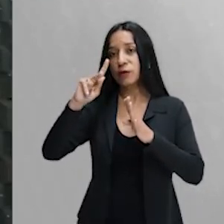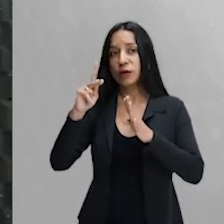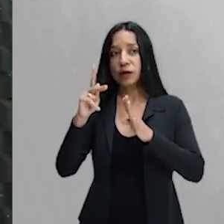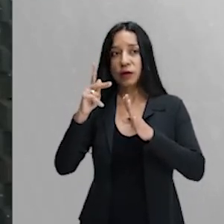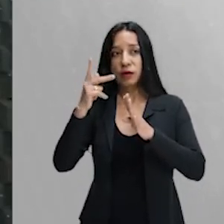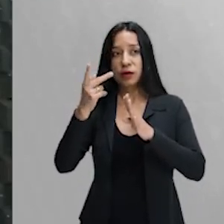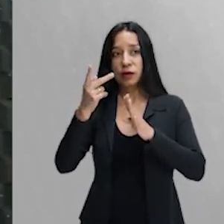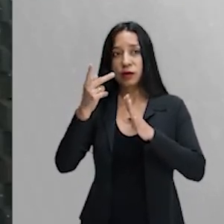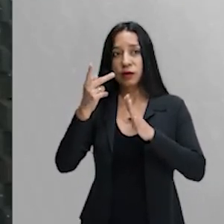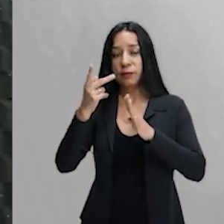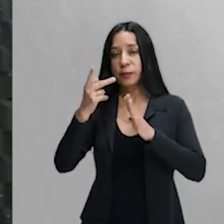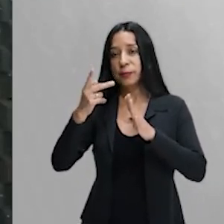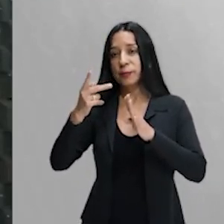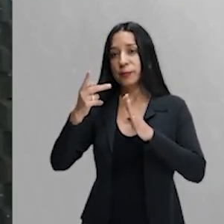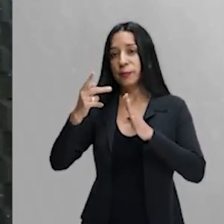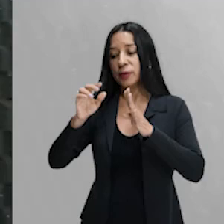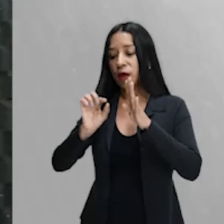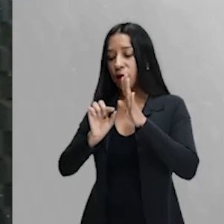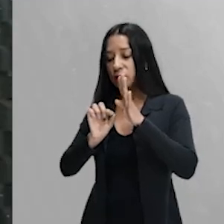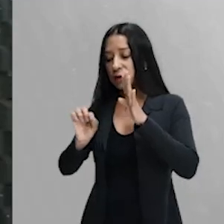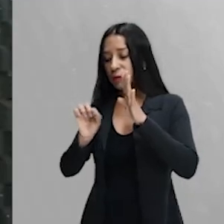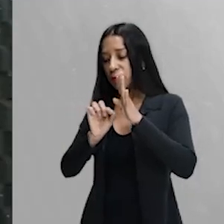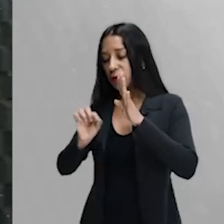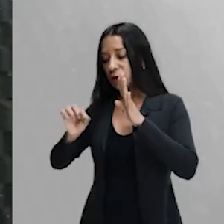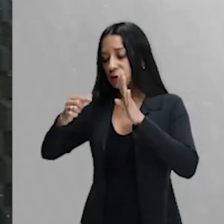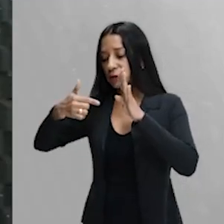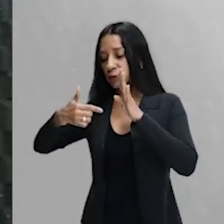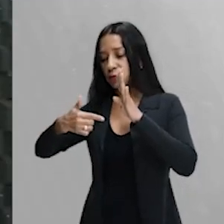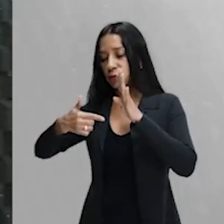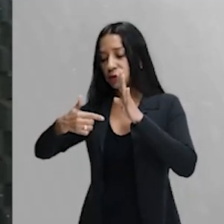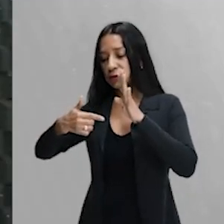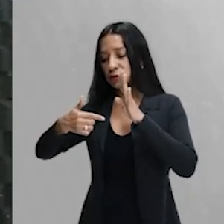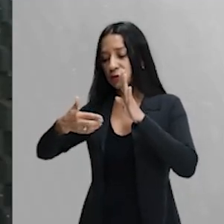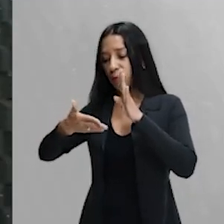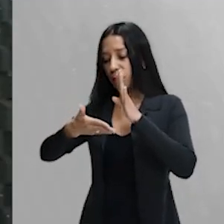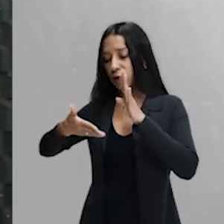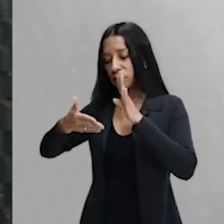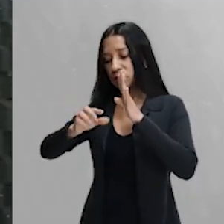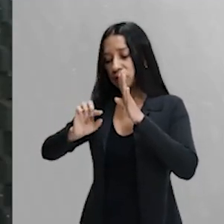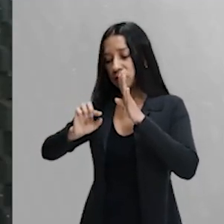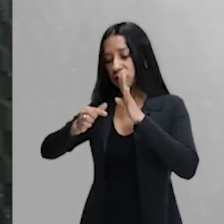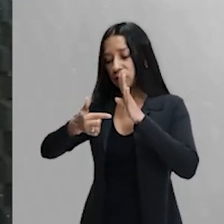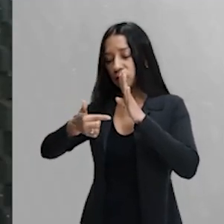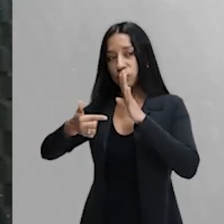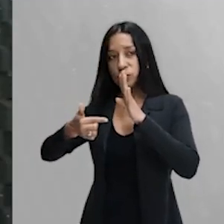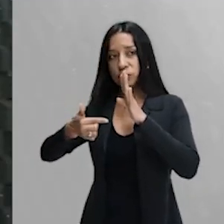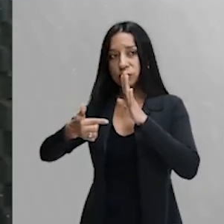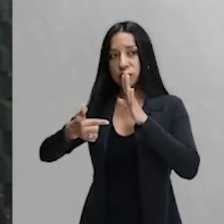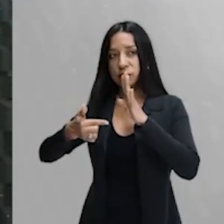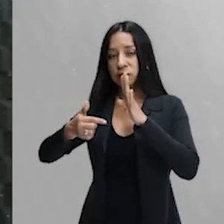é 2. E o apótema da pirâmide é 2 raiz de 3.